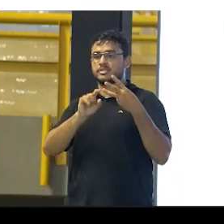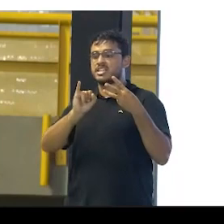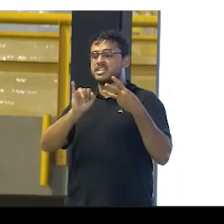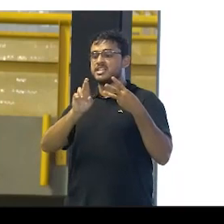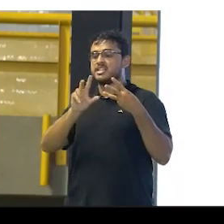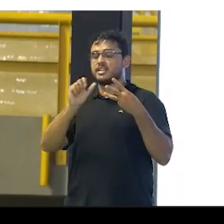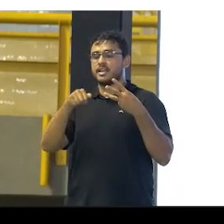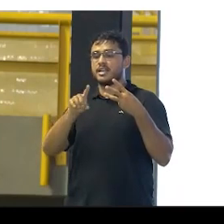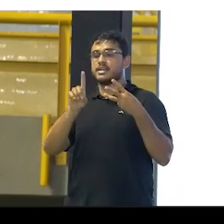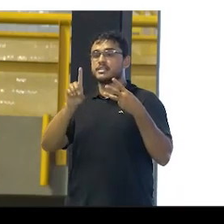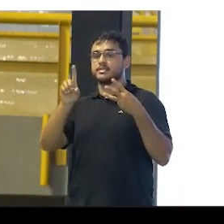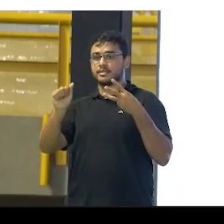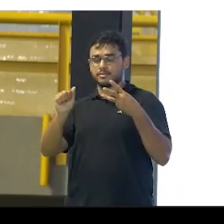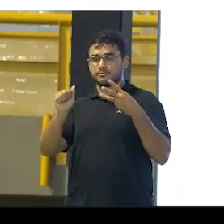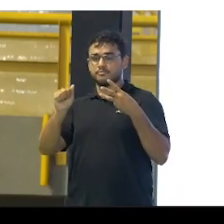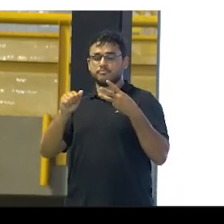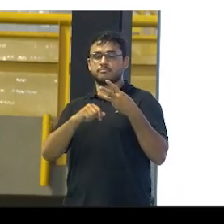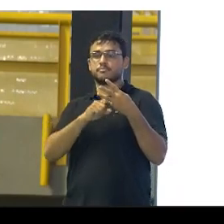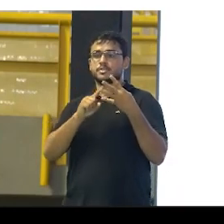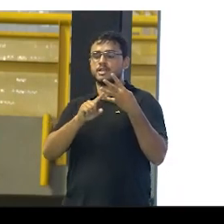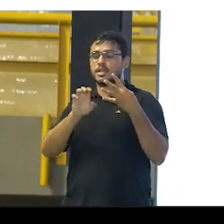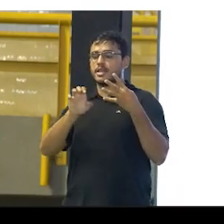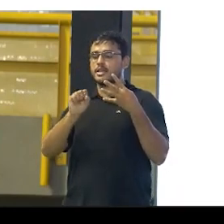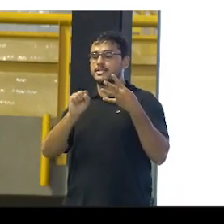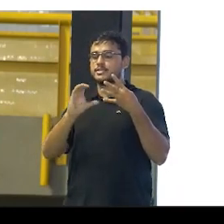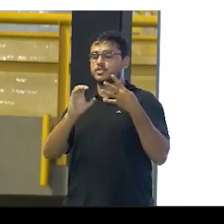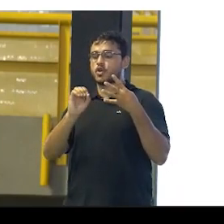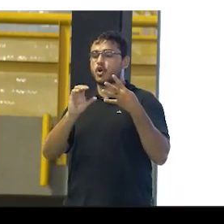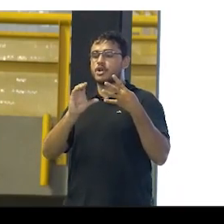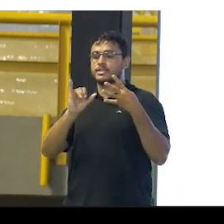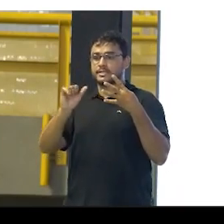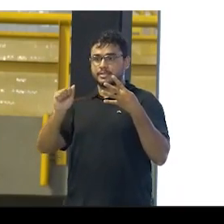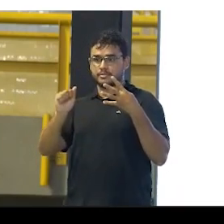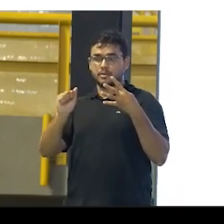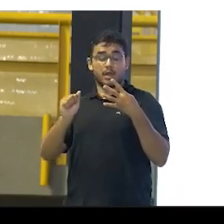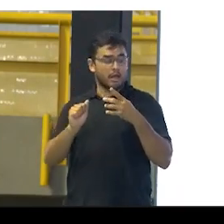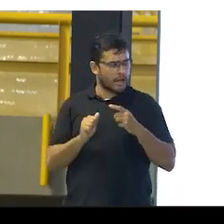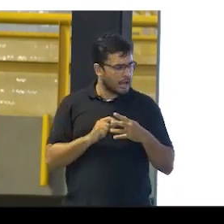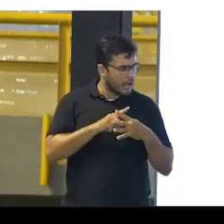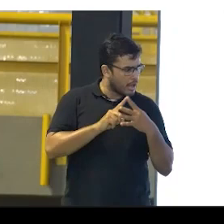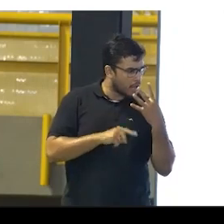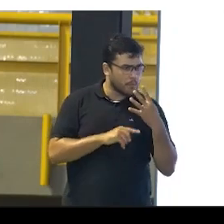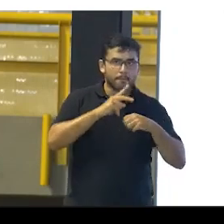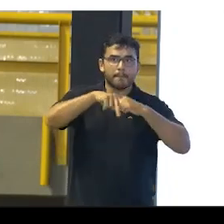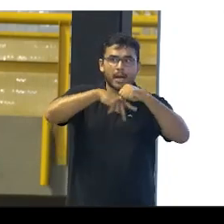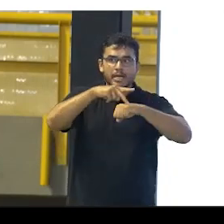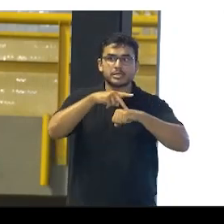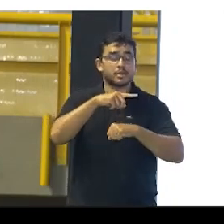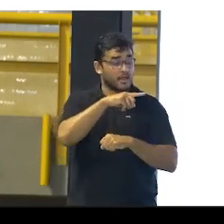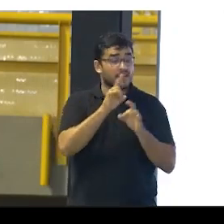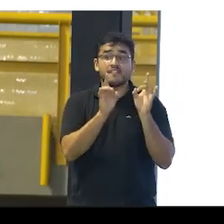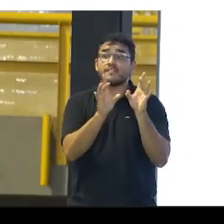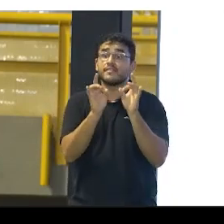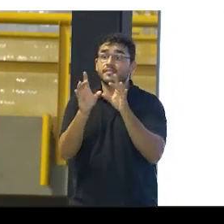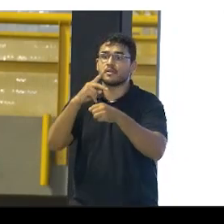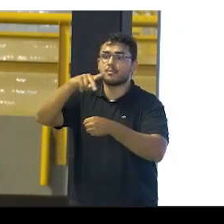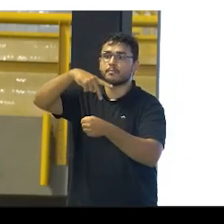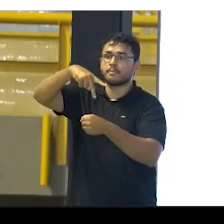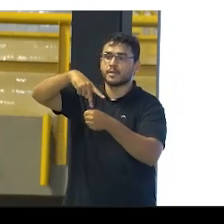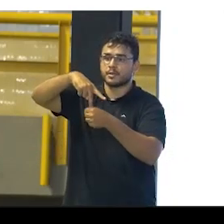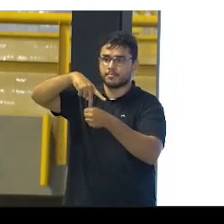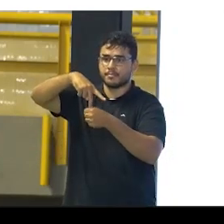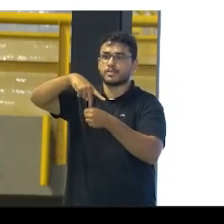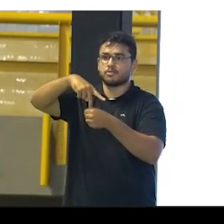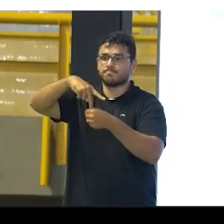na Escócia você tem grandes reservas de petróleo que já estão se escasseando, mas lá está o petróleo mais nobre